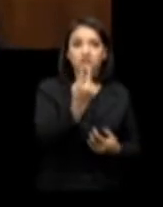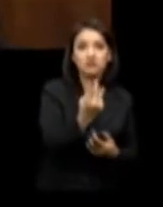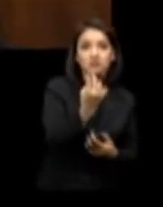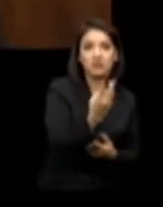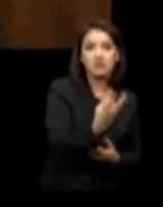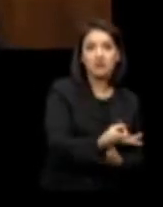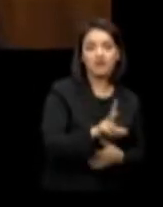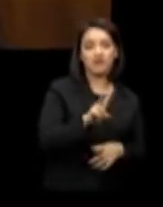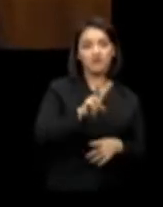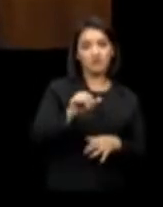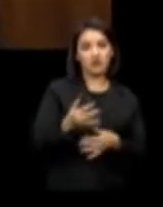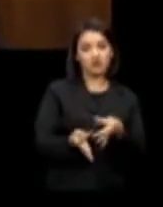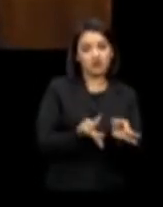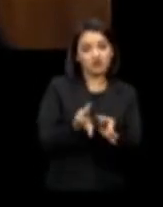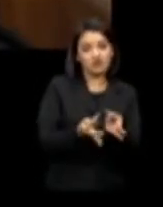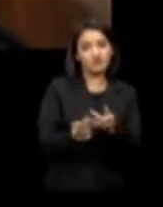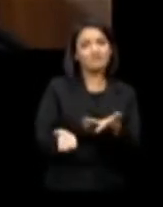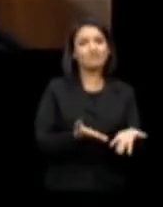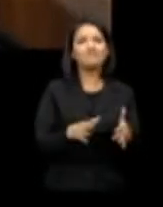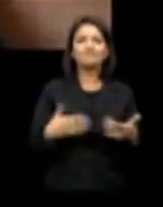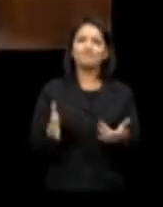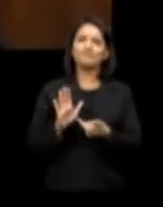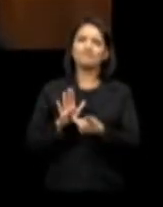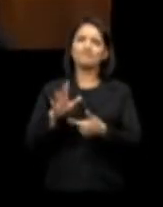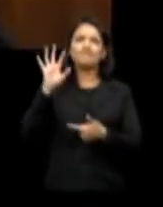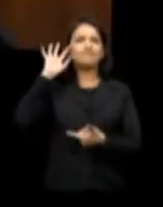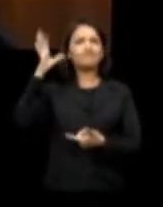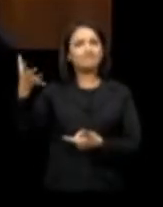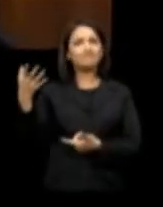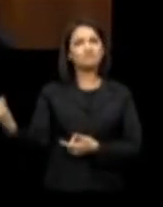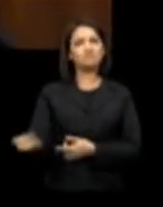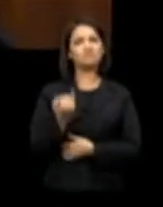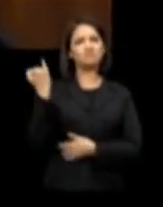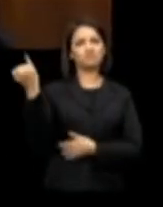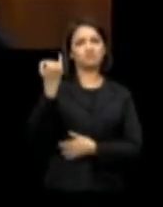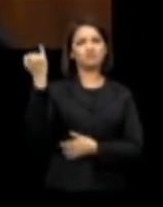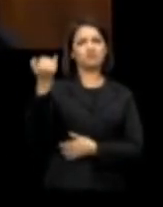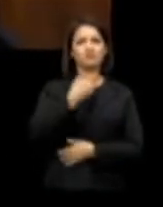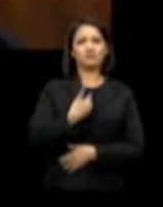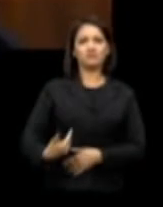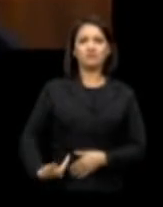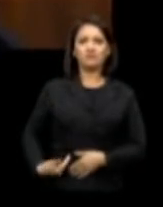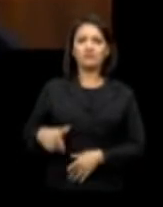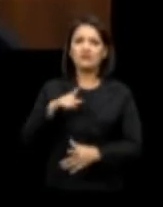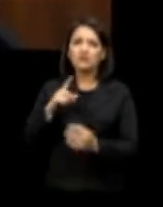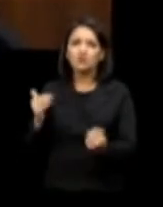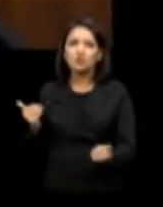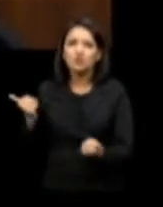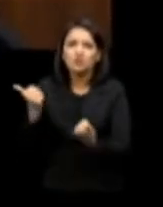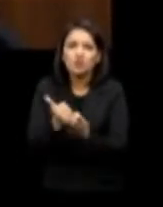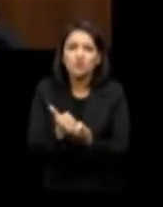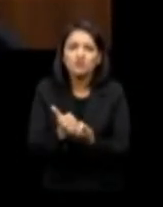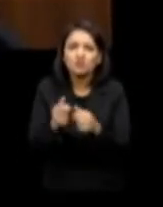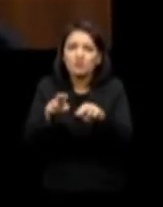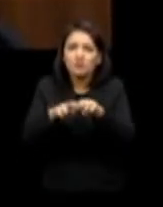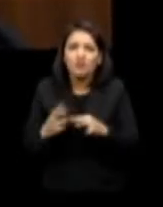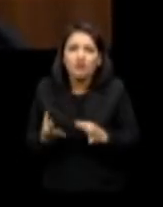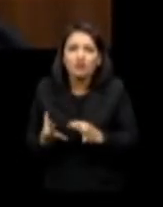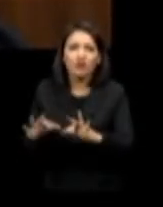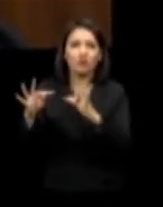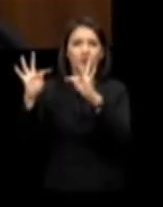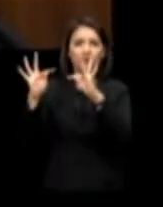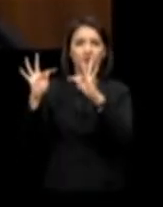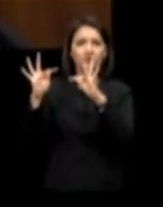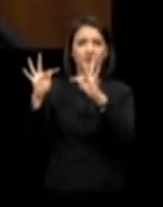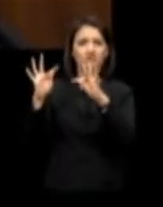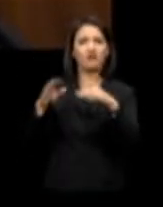que decisões críticas para o Estado de Direito estão sendo cada vez mais substituídas por mecanismos automatizados. Em